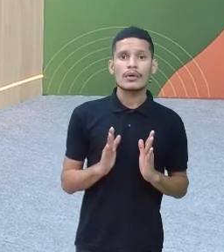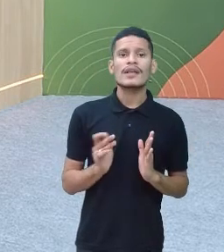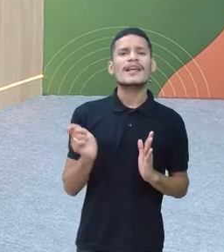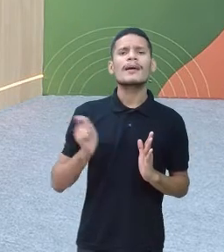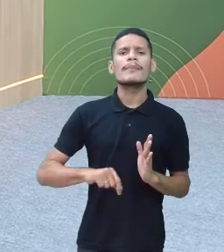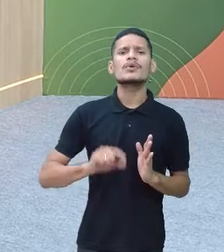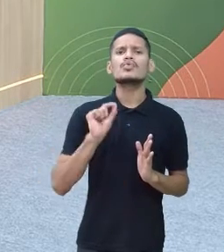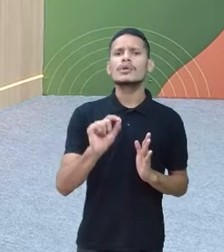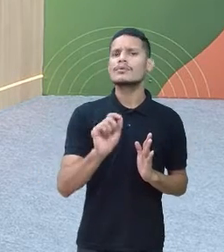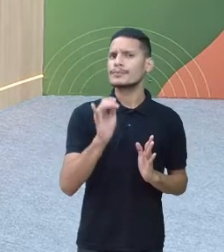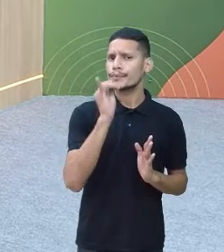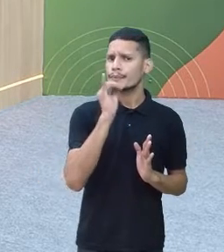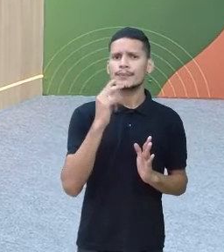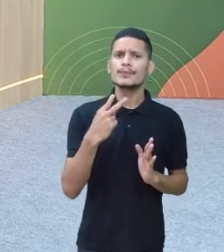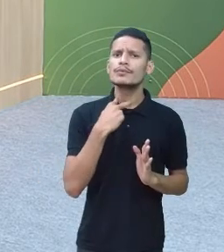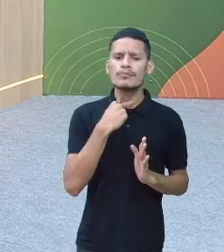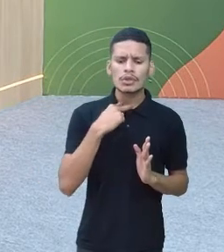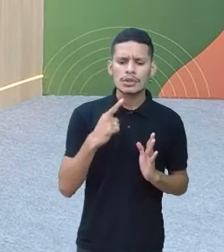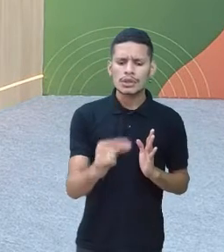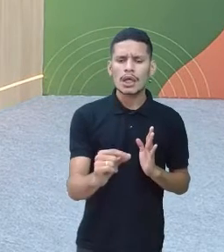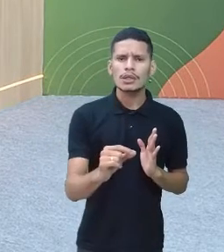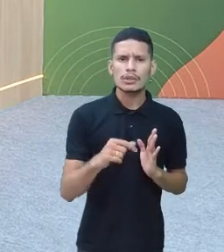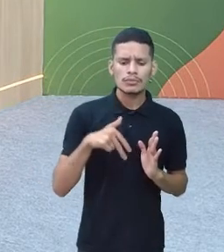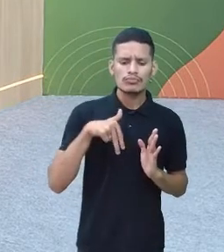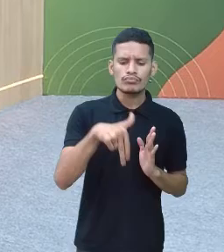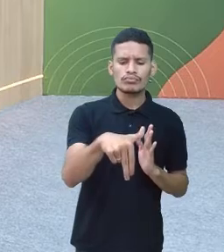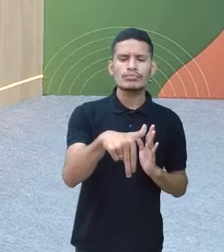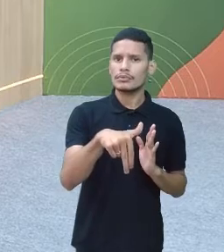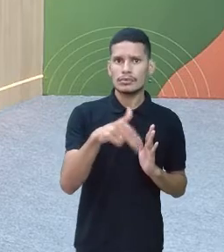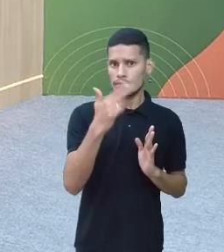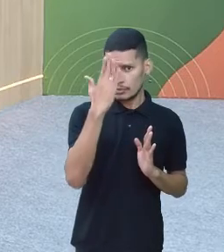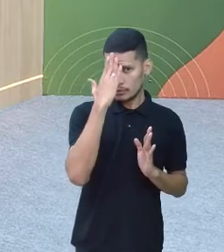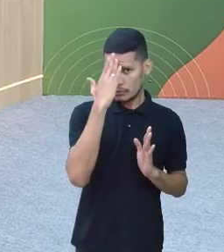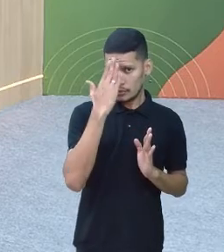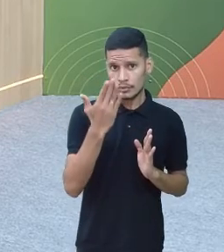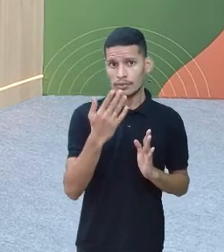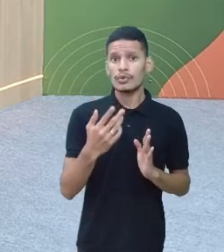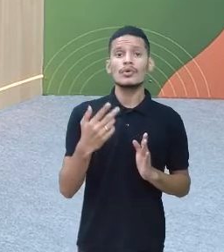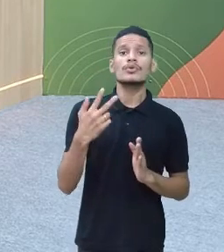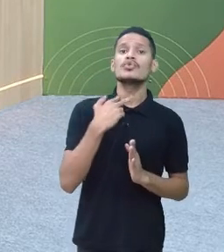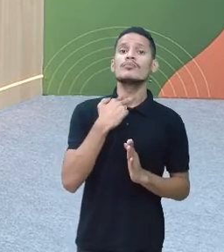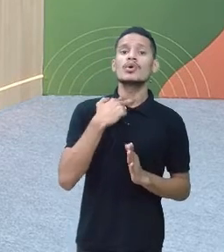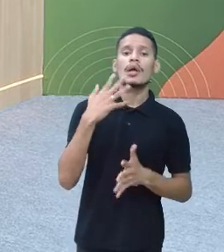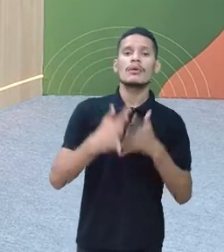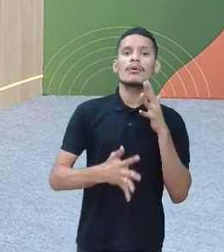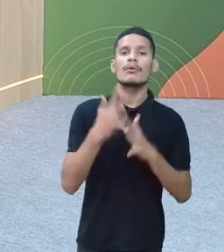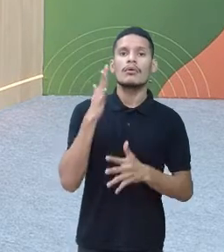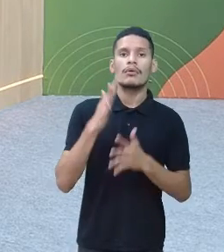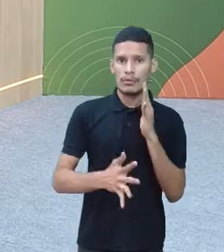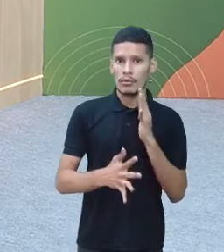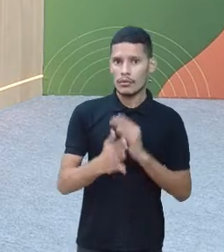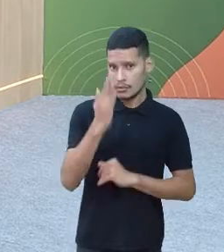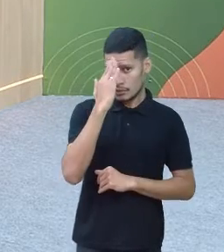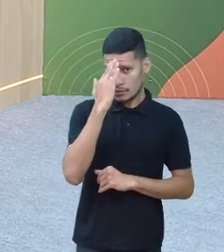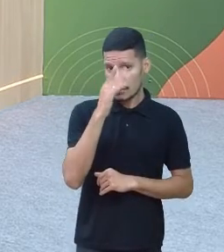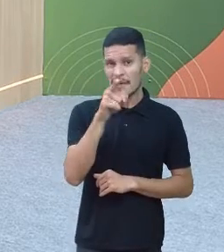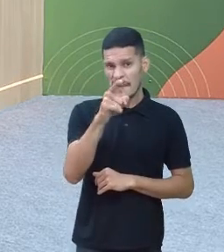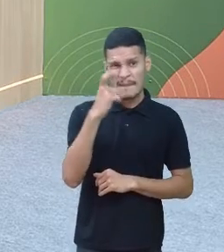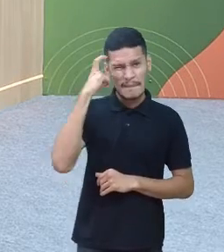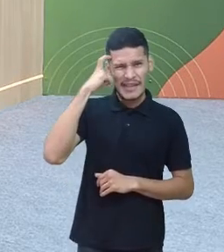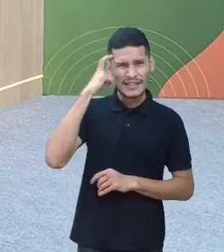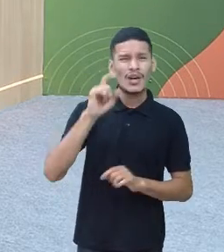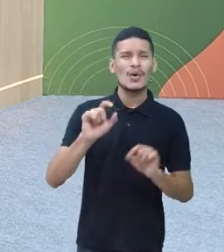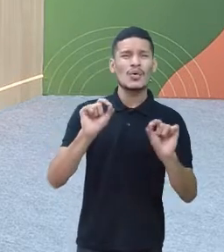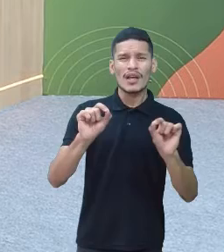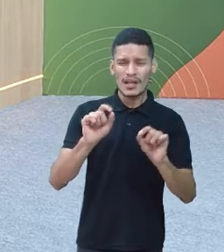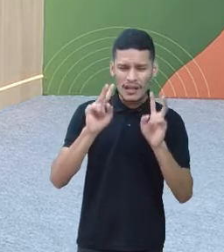para que ele não possa sair, né? Ele não consiga interferir muito. Vocês pensam, só porque